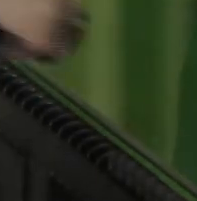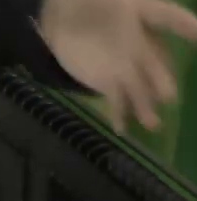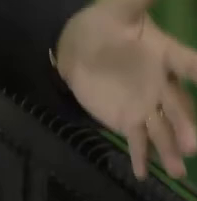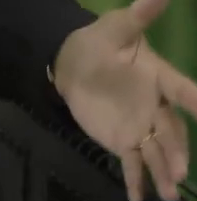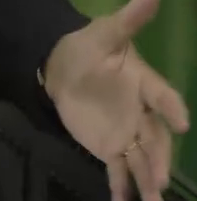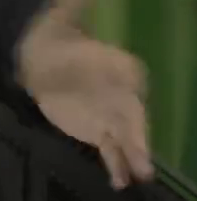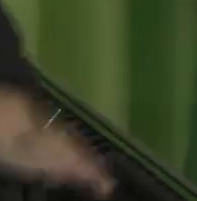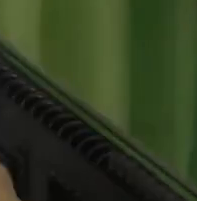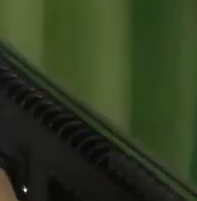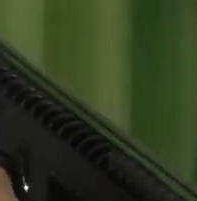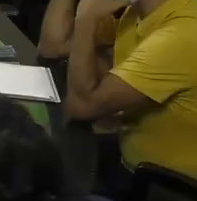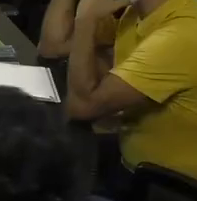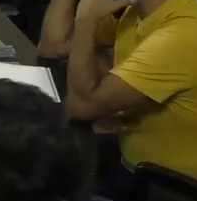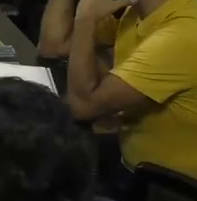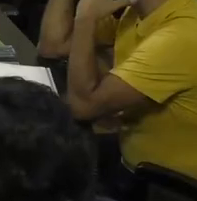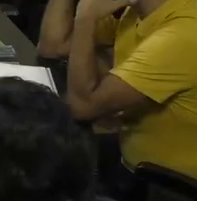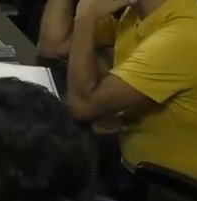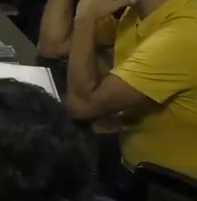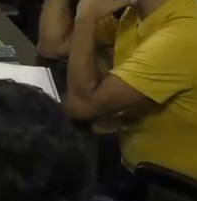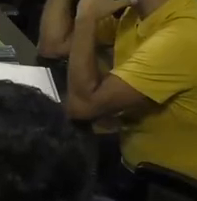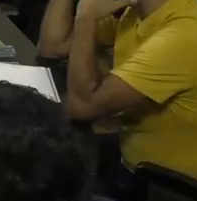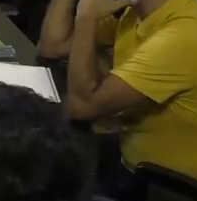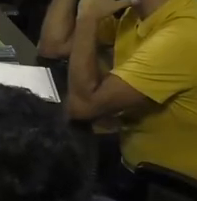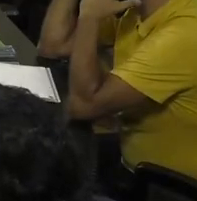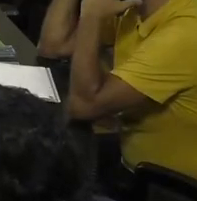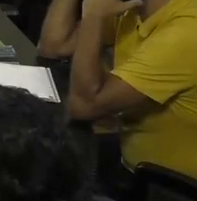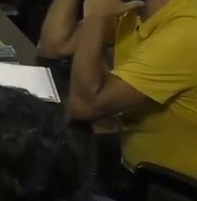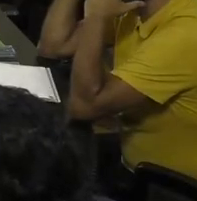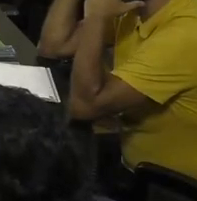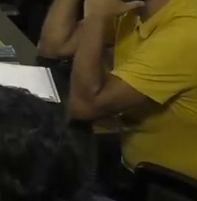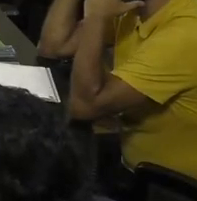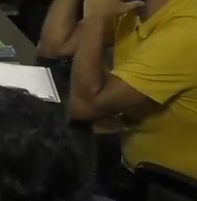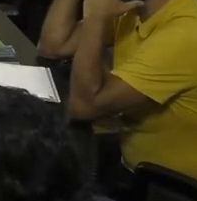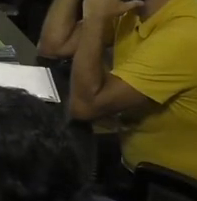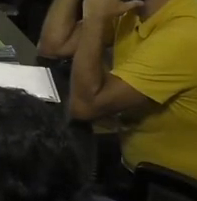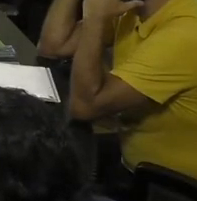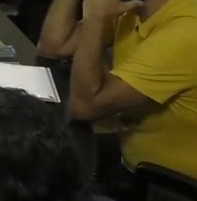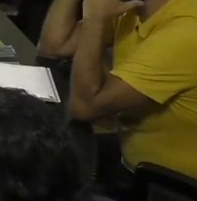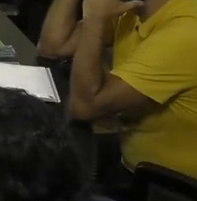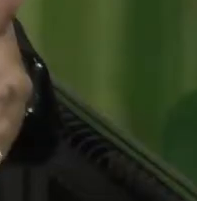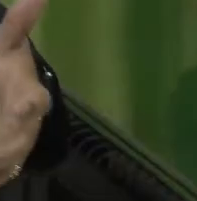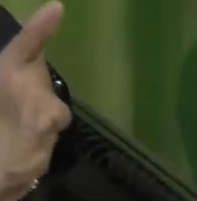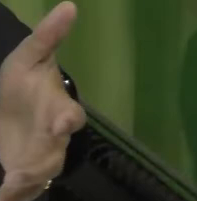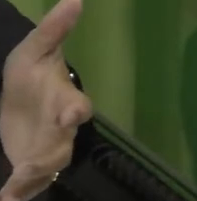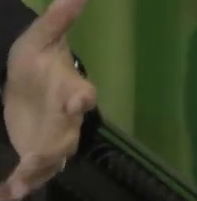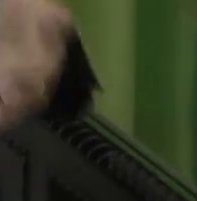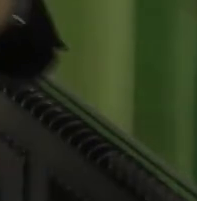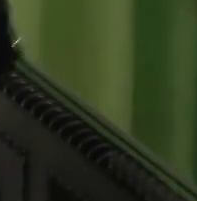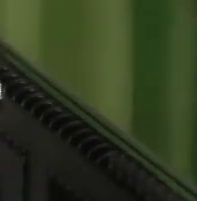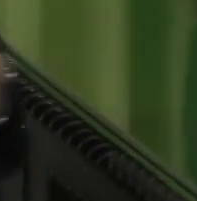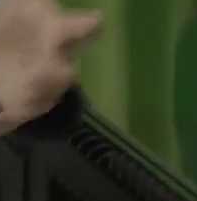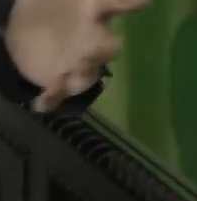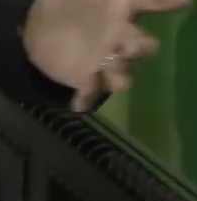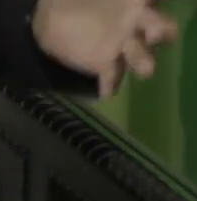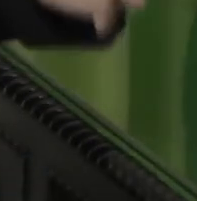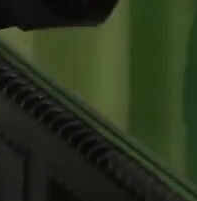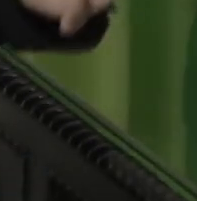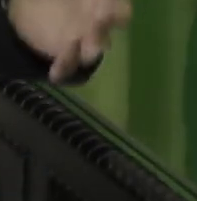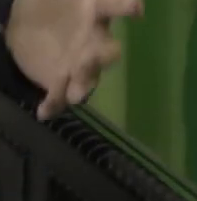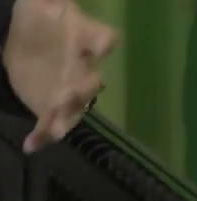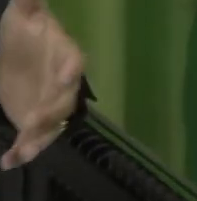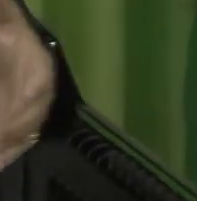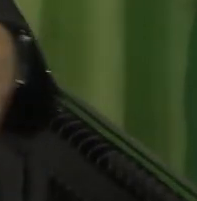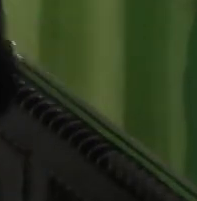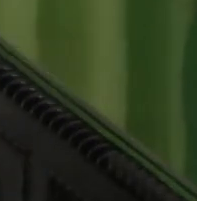muita insistência, Vossa Excelência, né, imperador? Atendendo o apelo só para pegar o apoio em Nova Iguaçu,